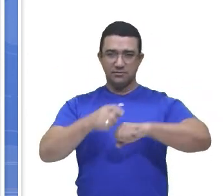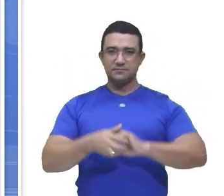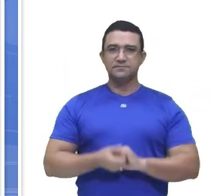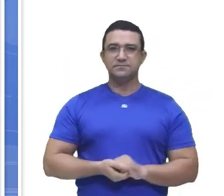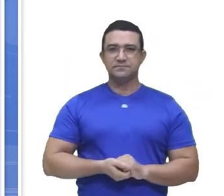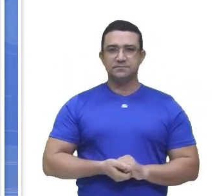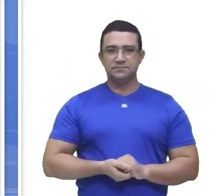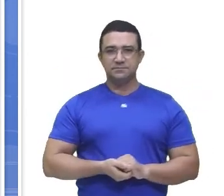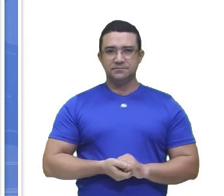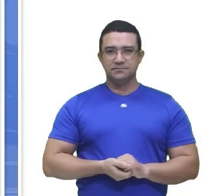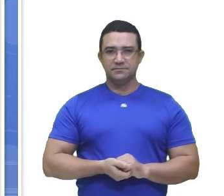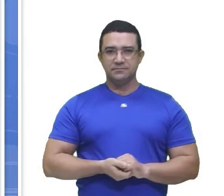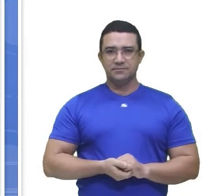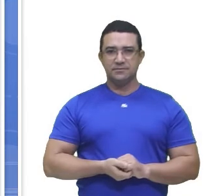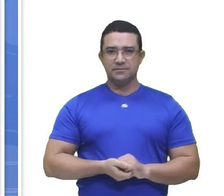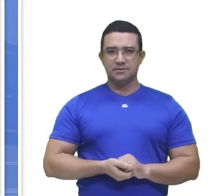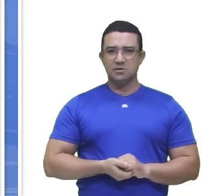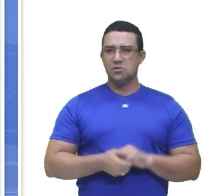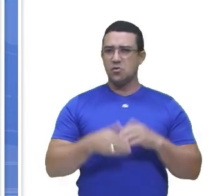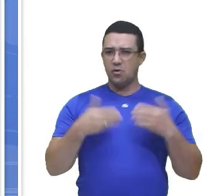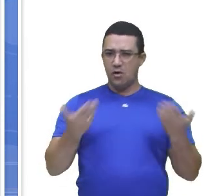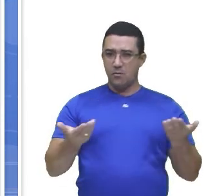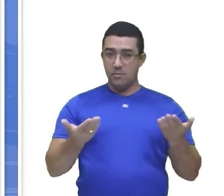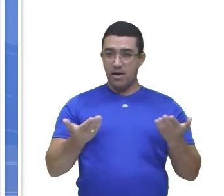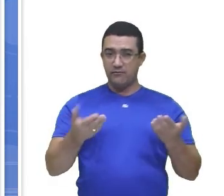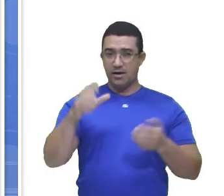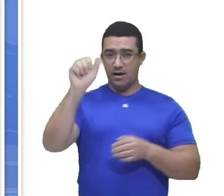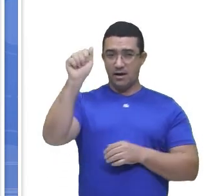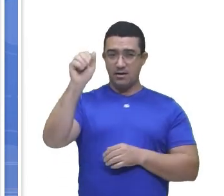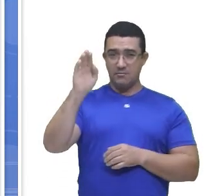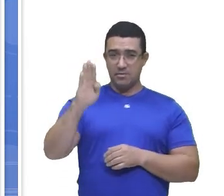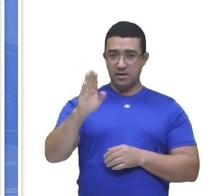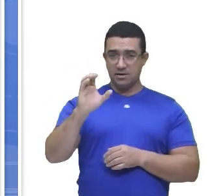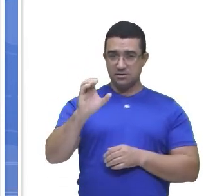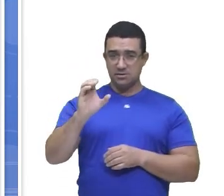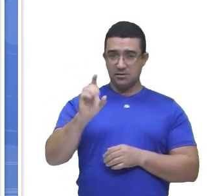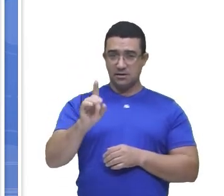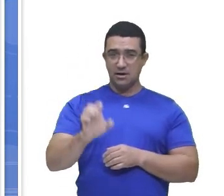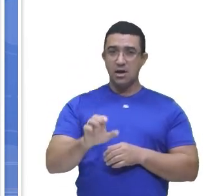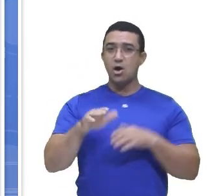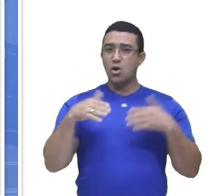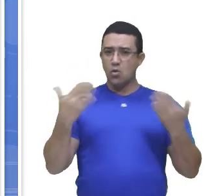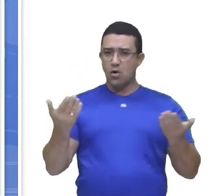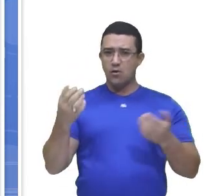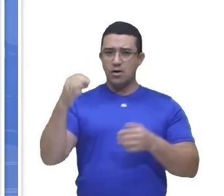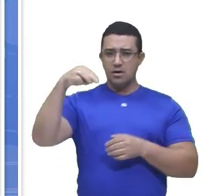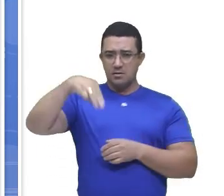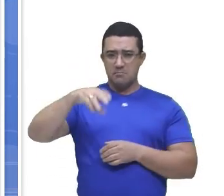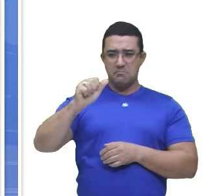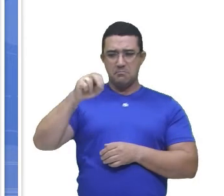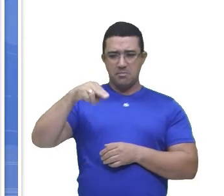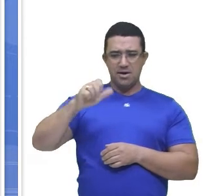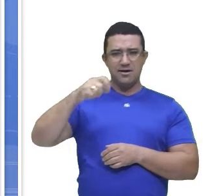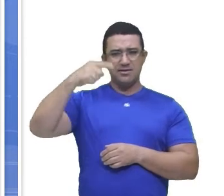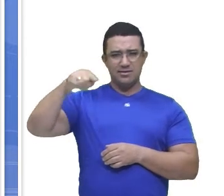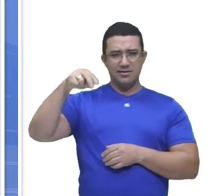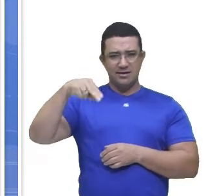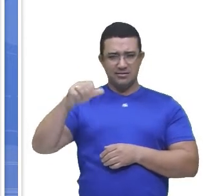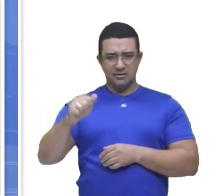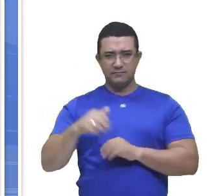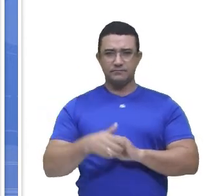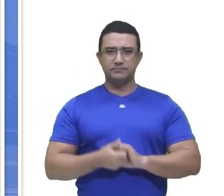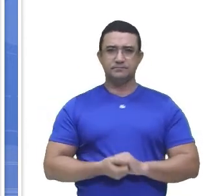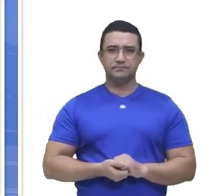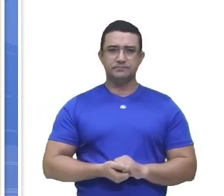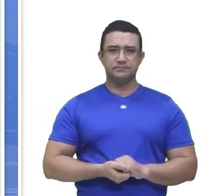vem mañana salí. Veja, manhã, qual é a tônica? Nhá, né?